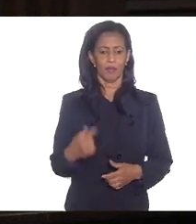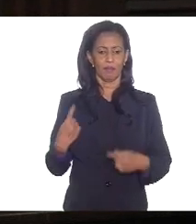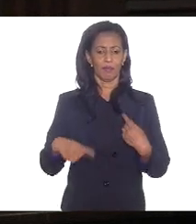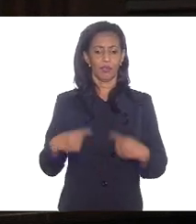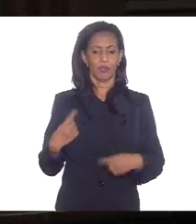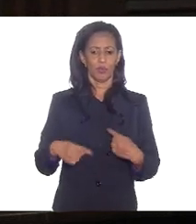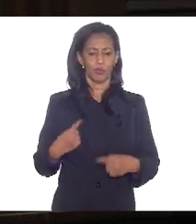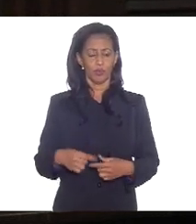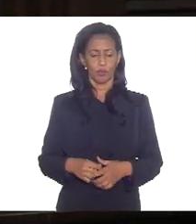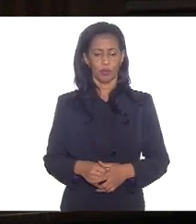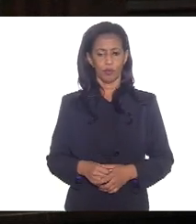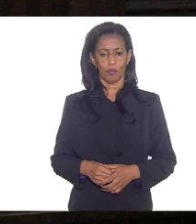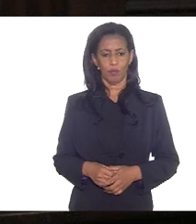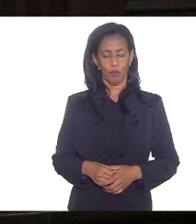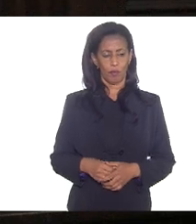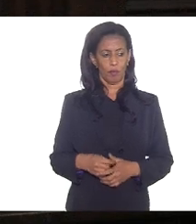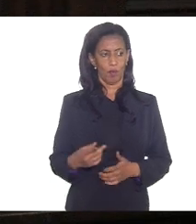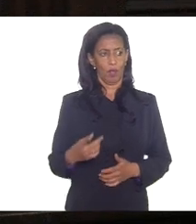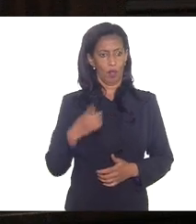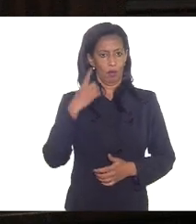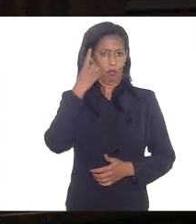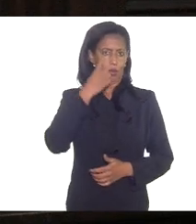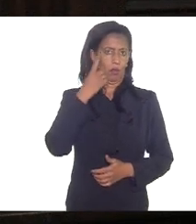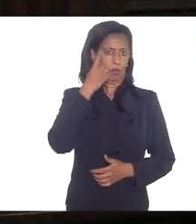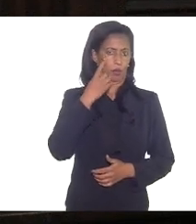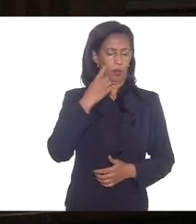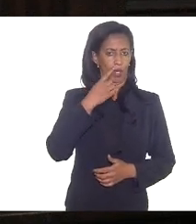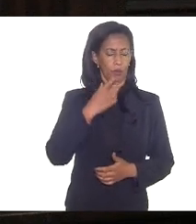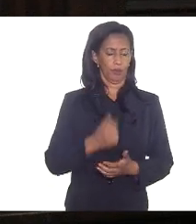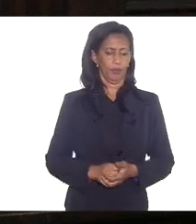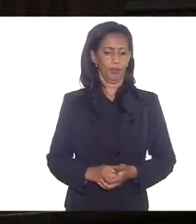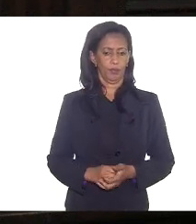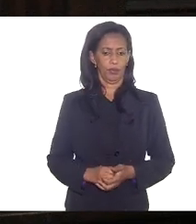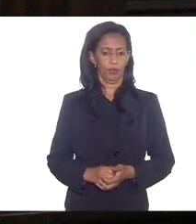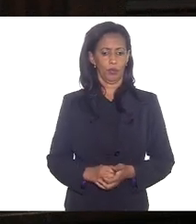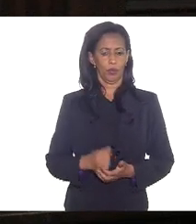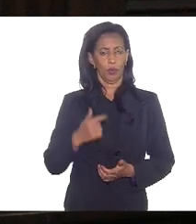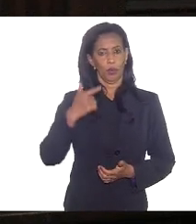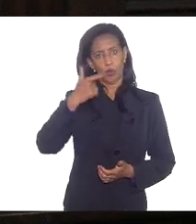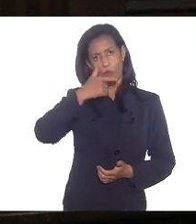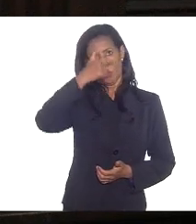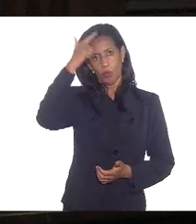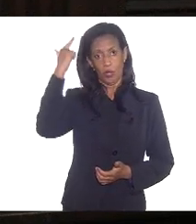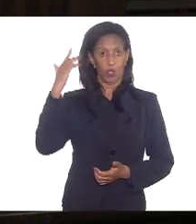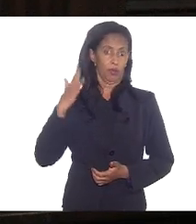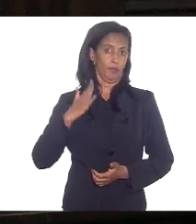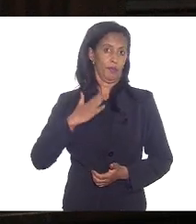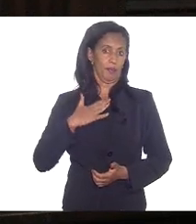discutir, deputado Luiz Paulo, projeto de lei de minha autoria,